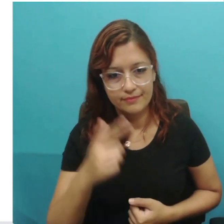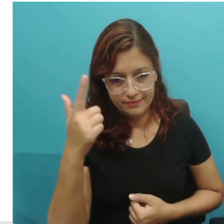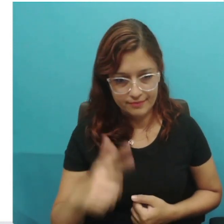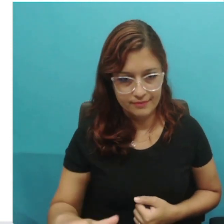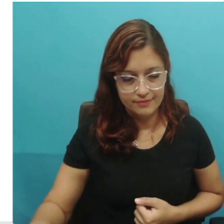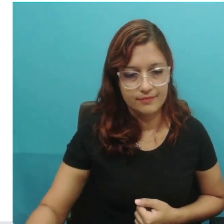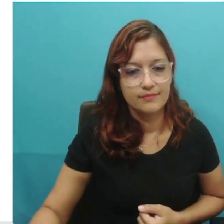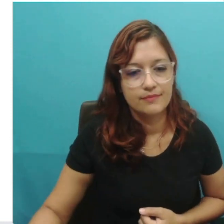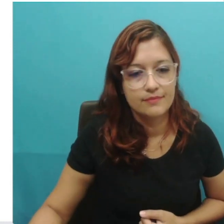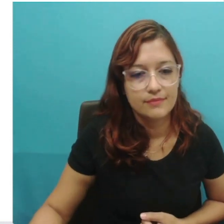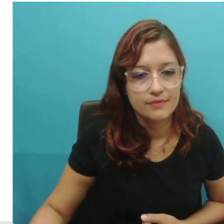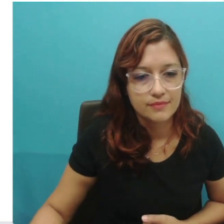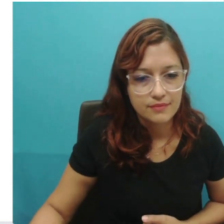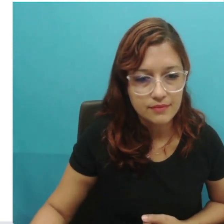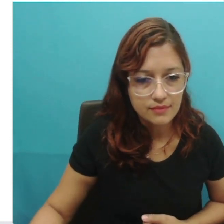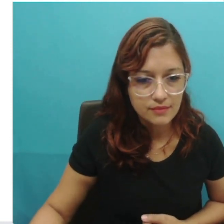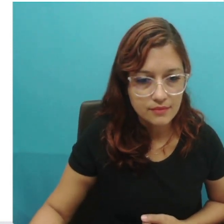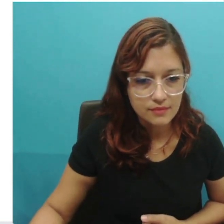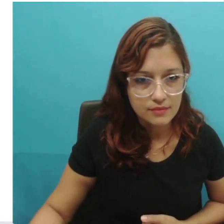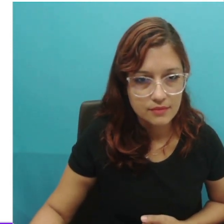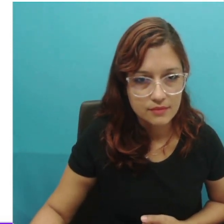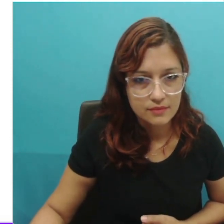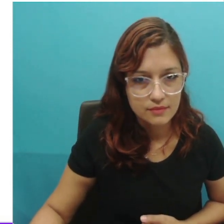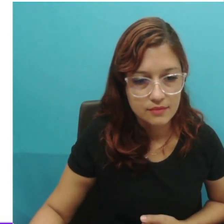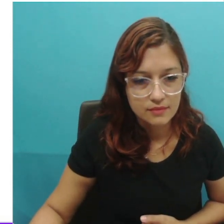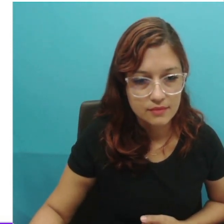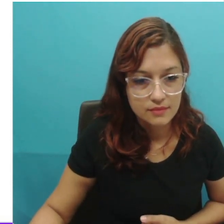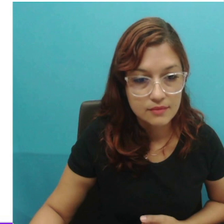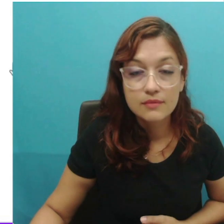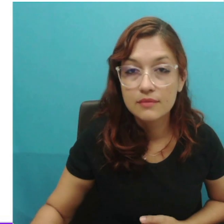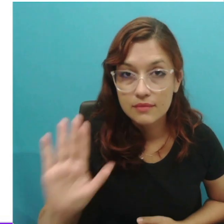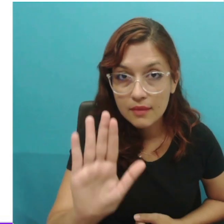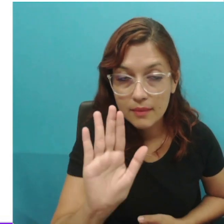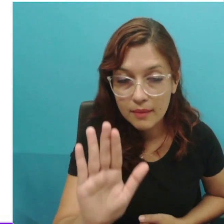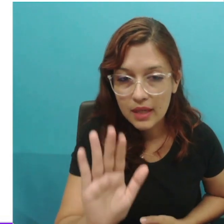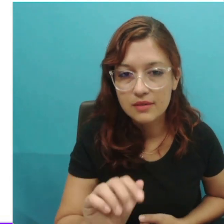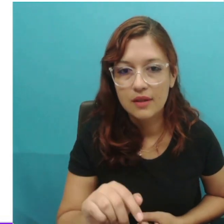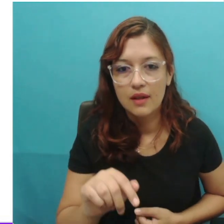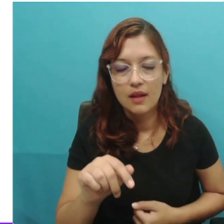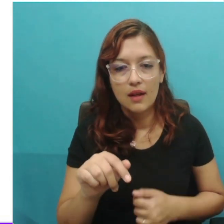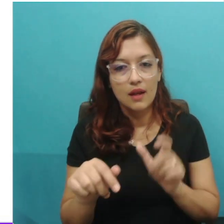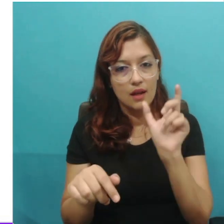já mencionei, ou a algo que eu já mencionei.